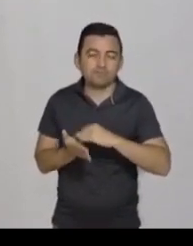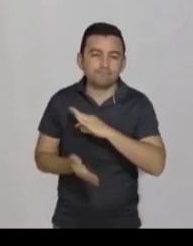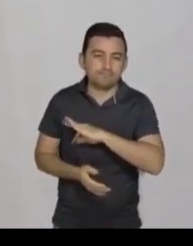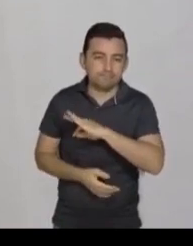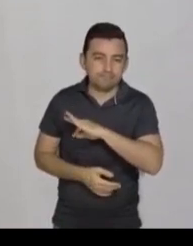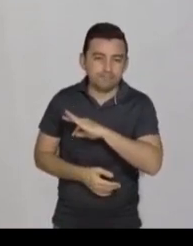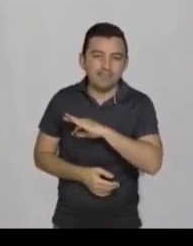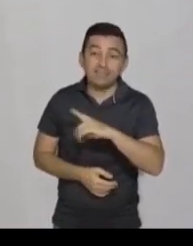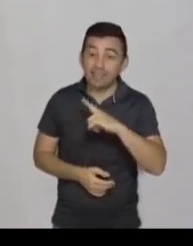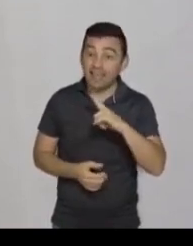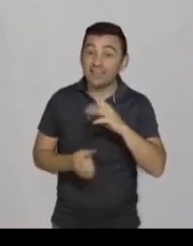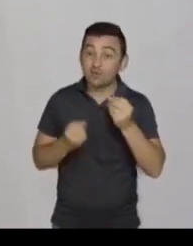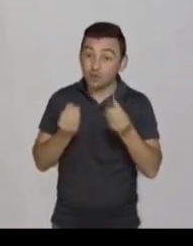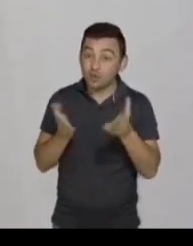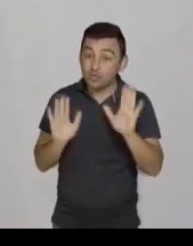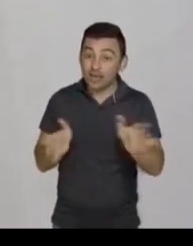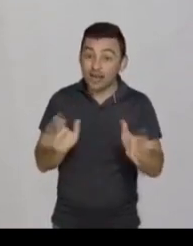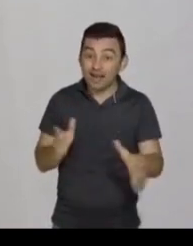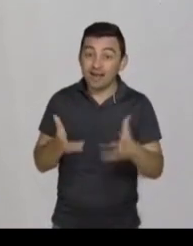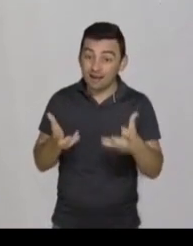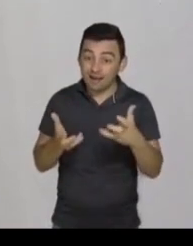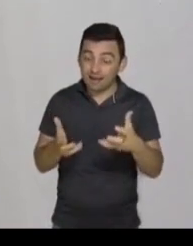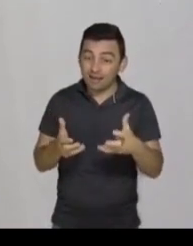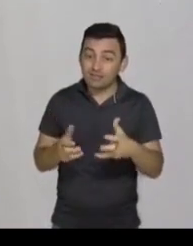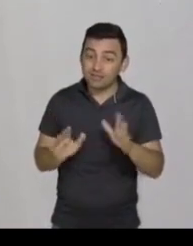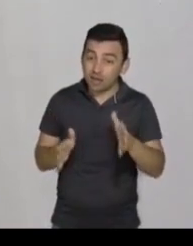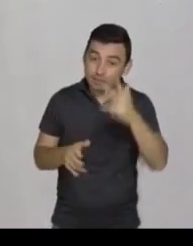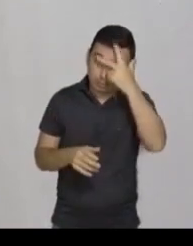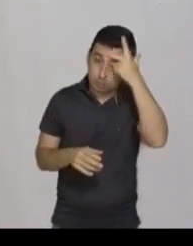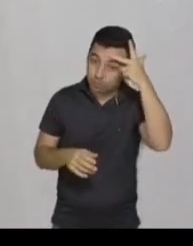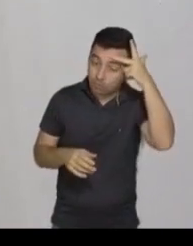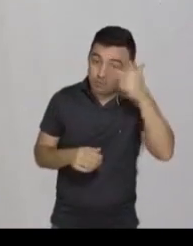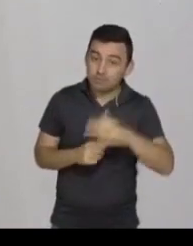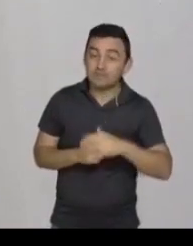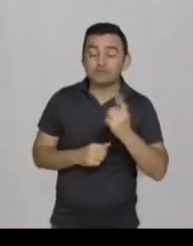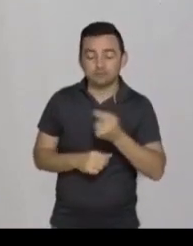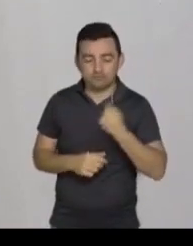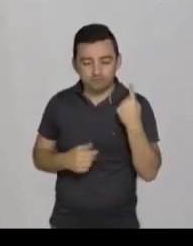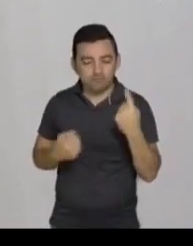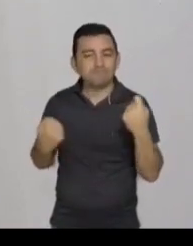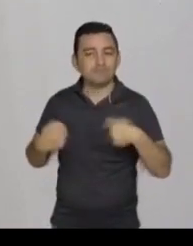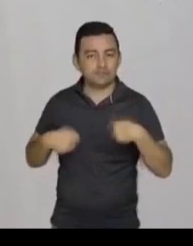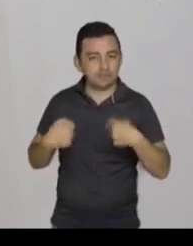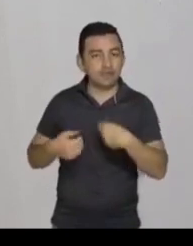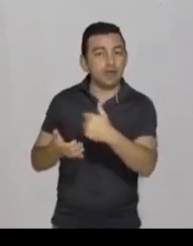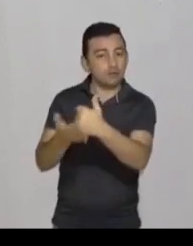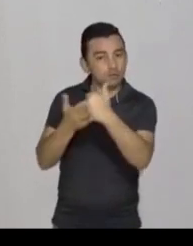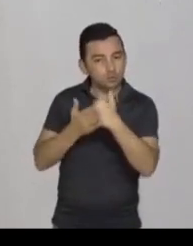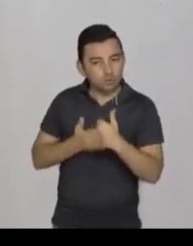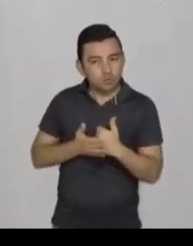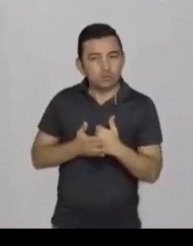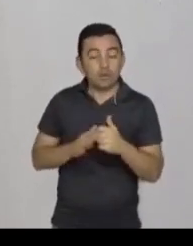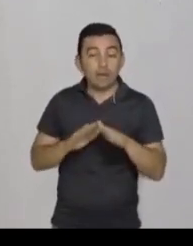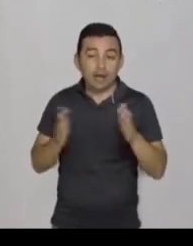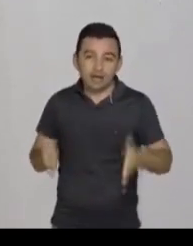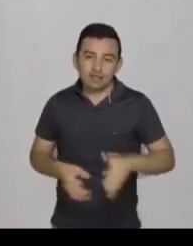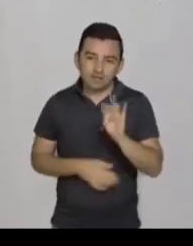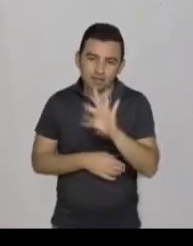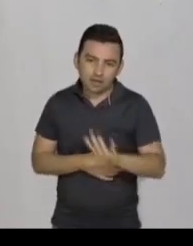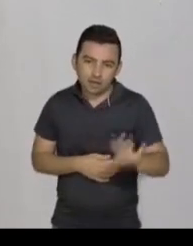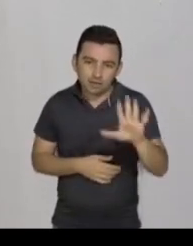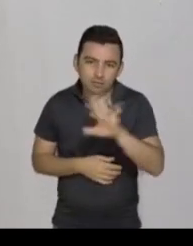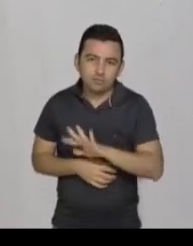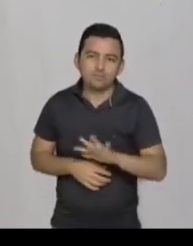tem doador já tem gente rodeando e nós precisamos da ajuda da bancada Federal de